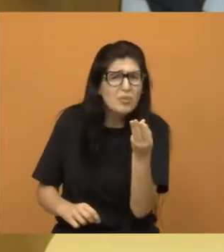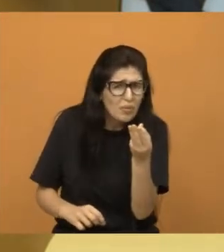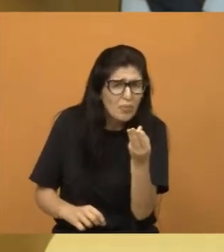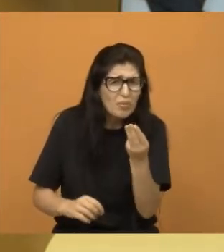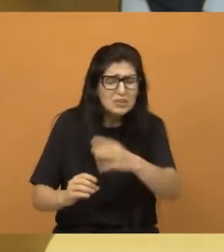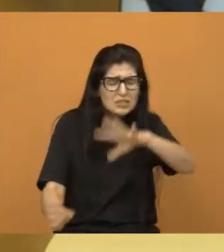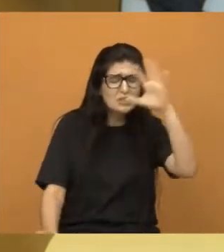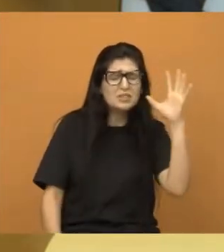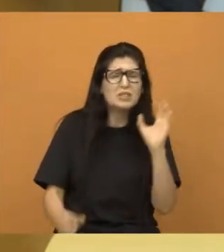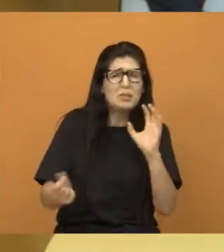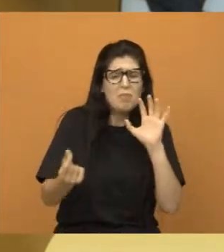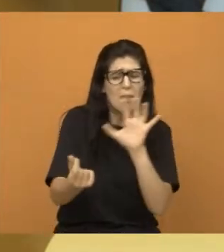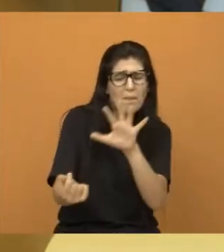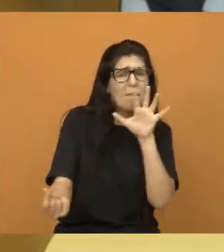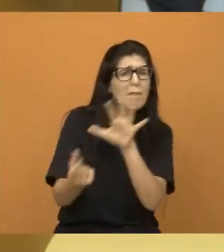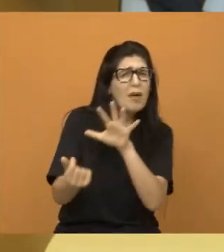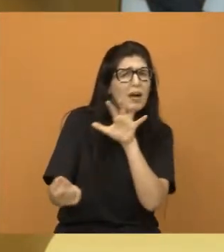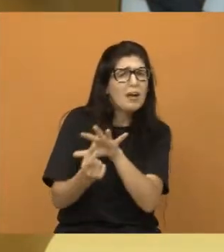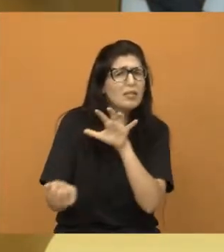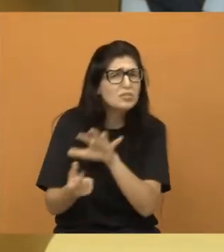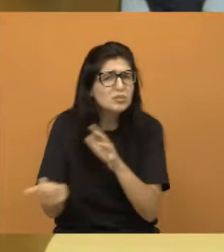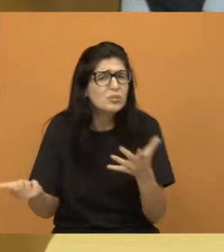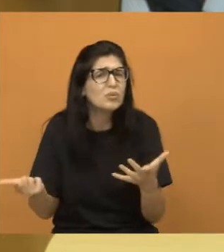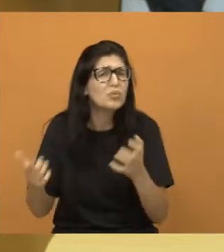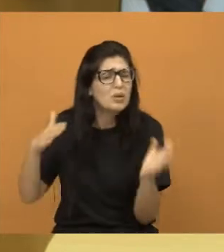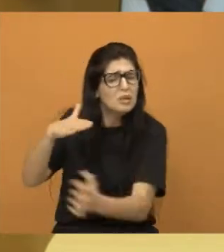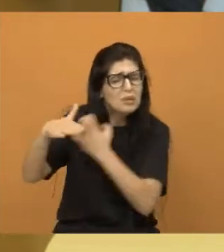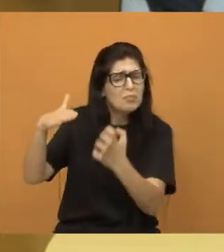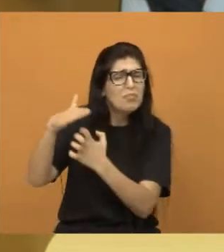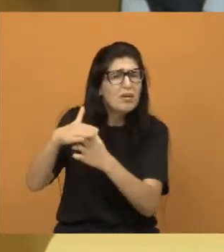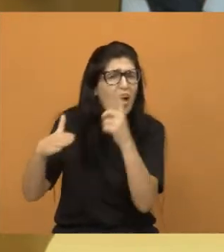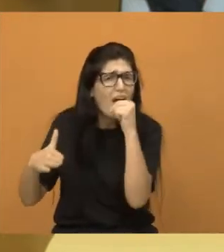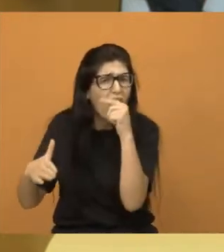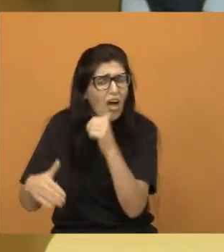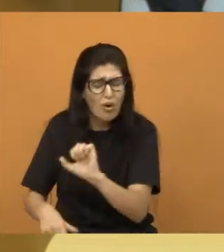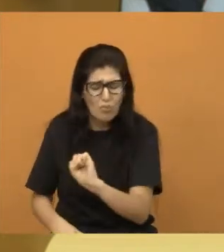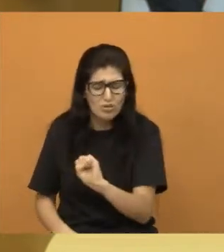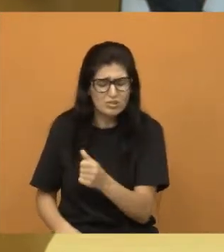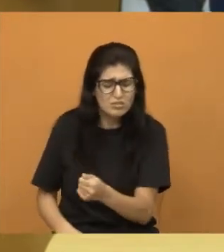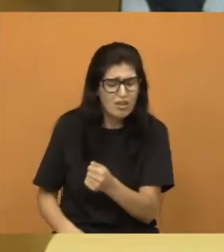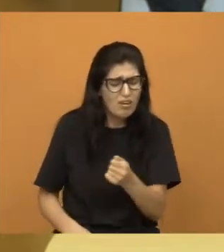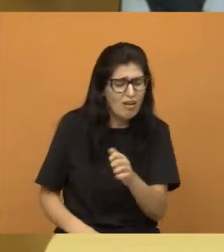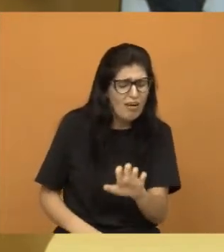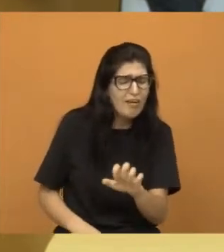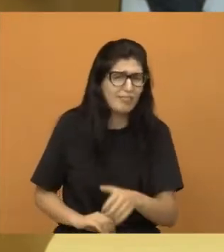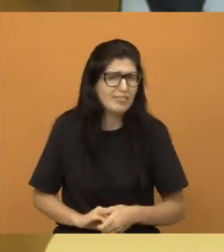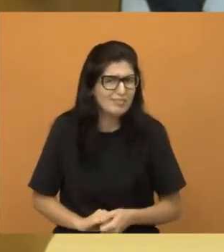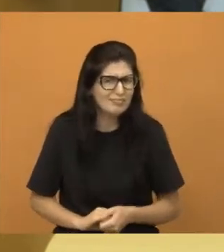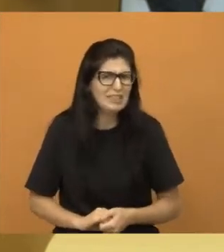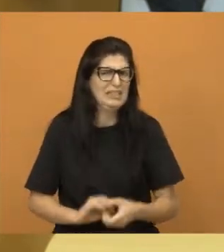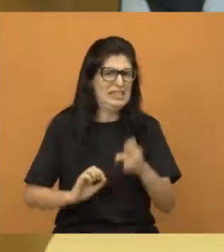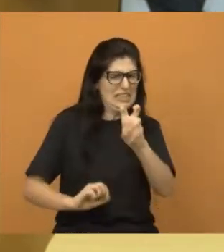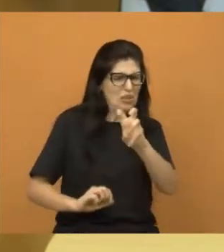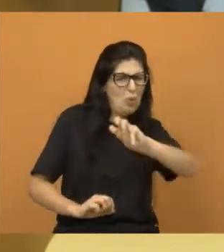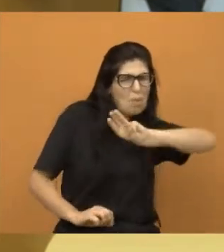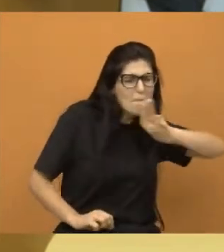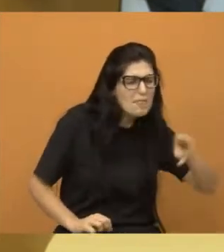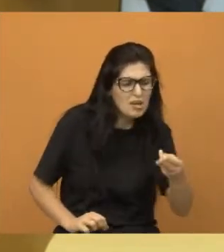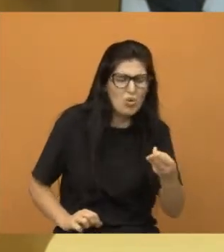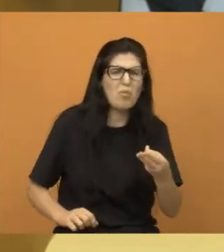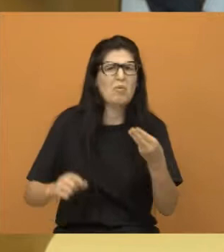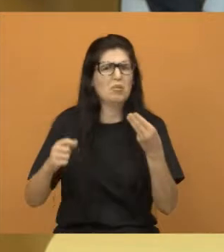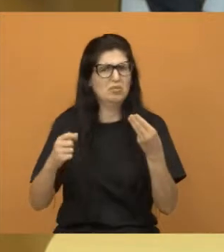impactar nos recursos do SAI. Com 5 milhões, Fernando, dava para fazer boas obras. Claro, pois